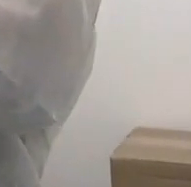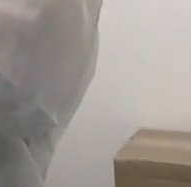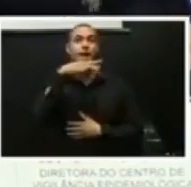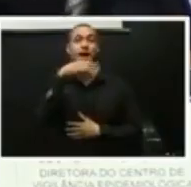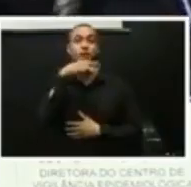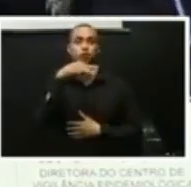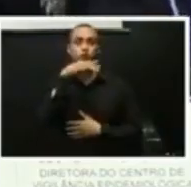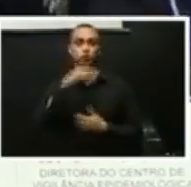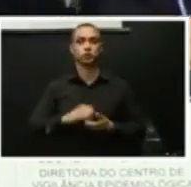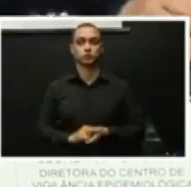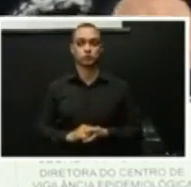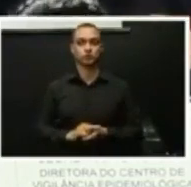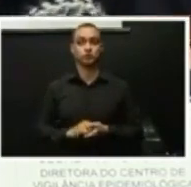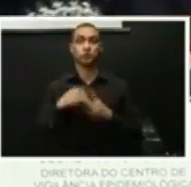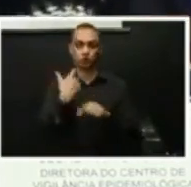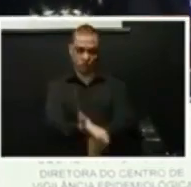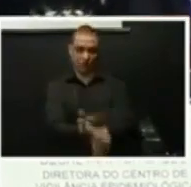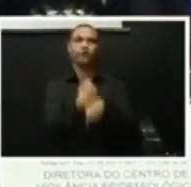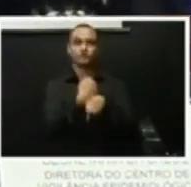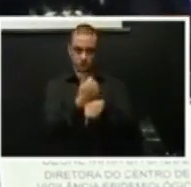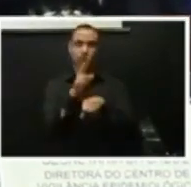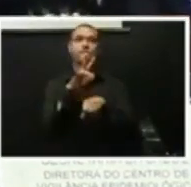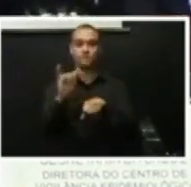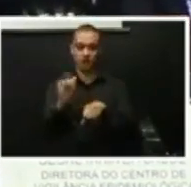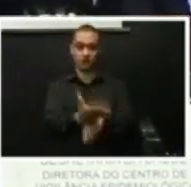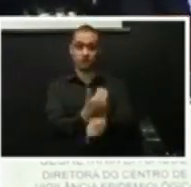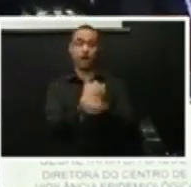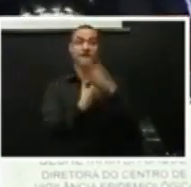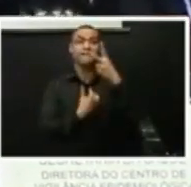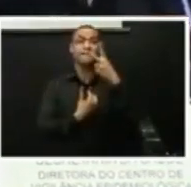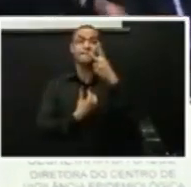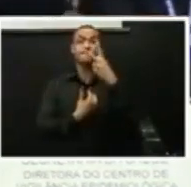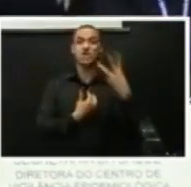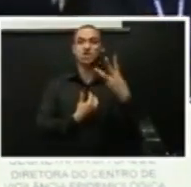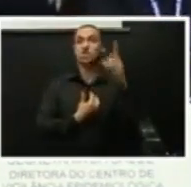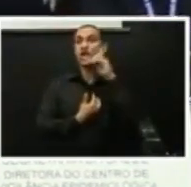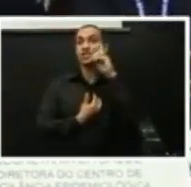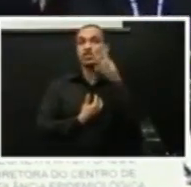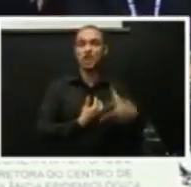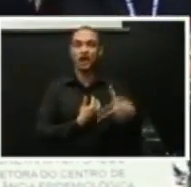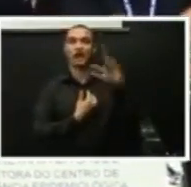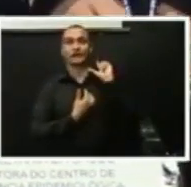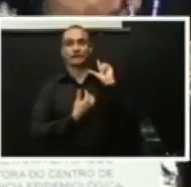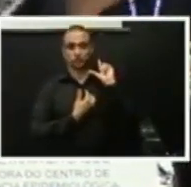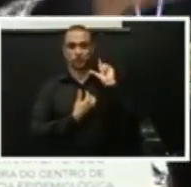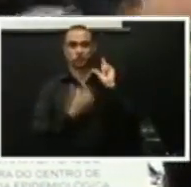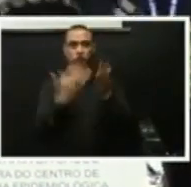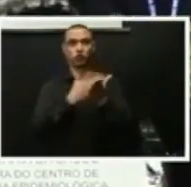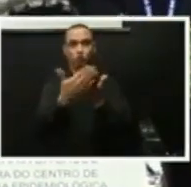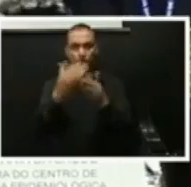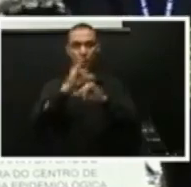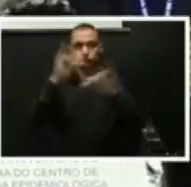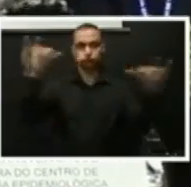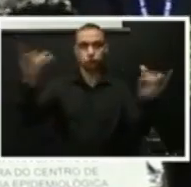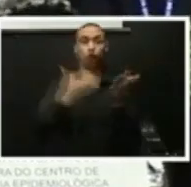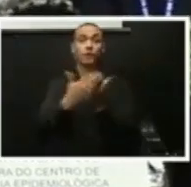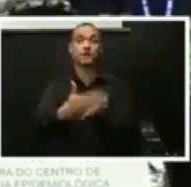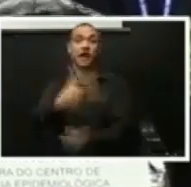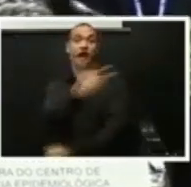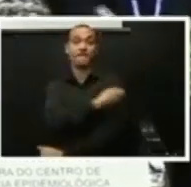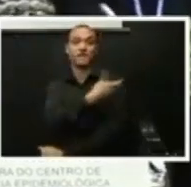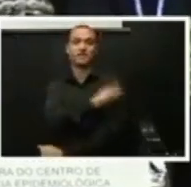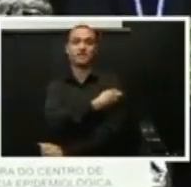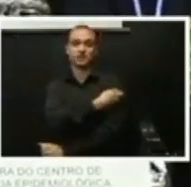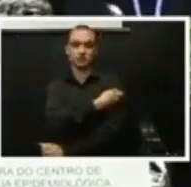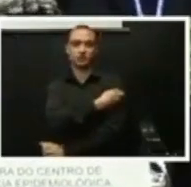23 de março antecipando em 23 dias a data prevista